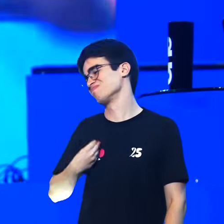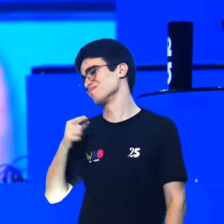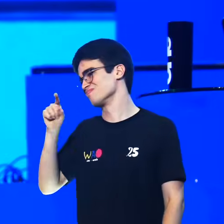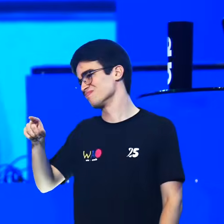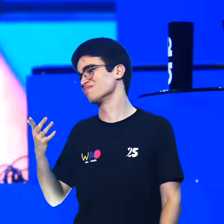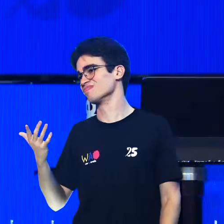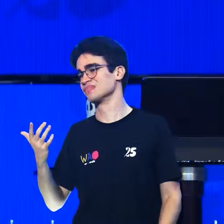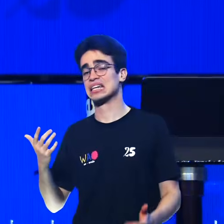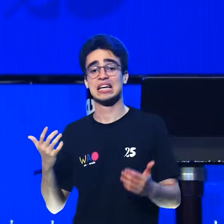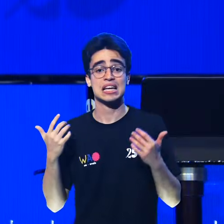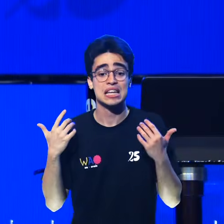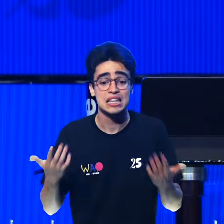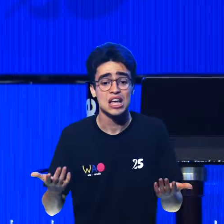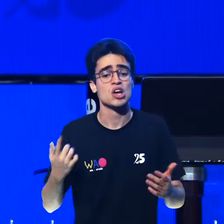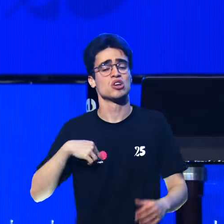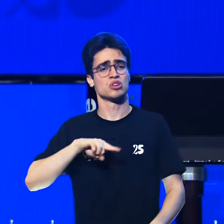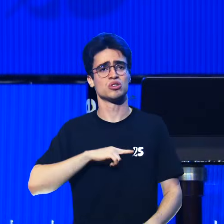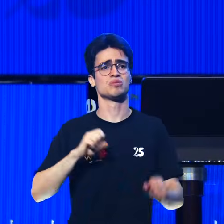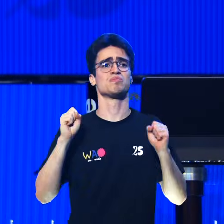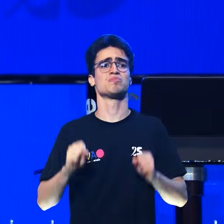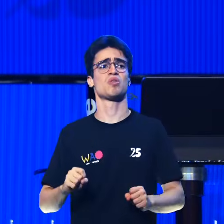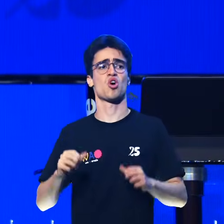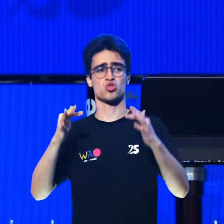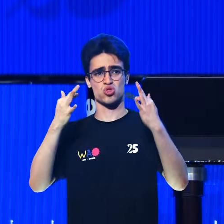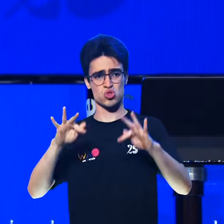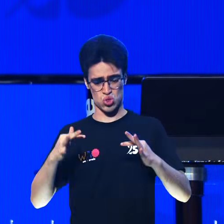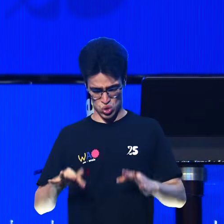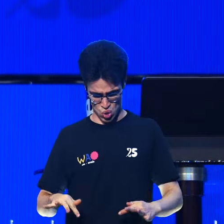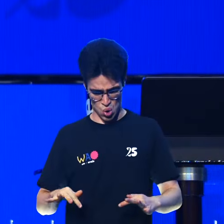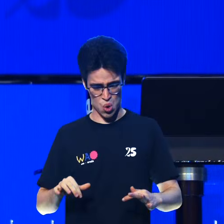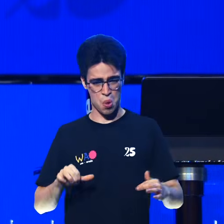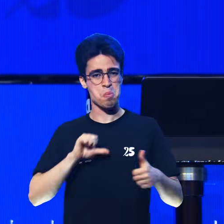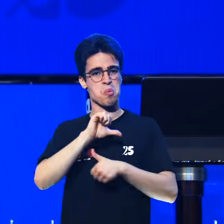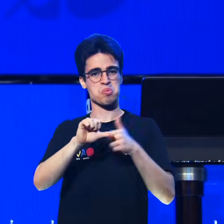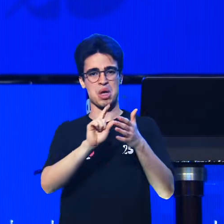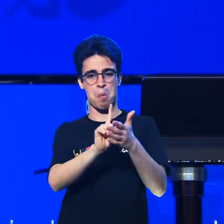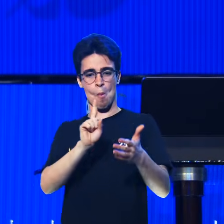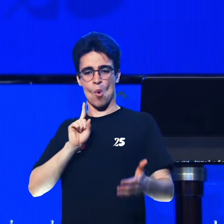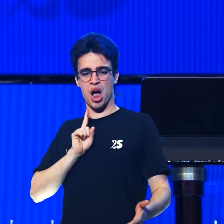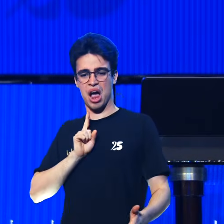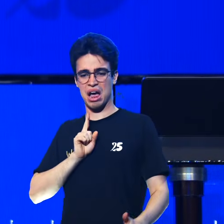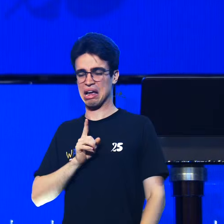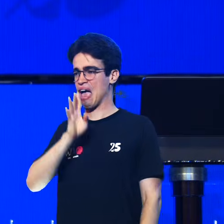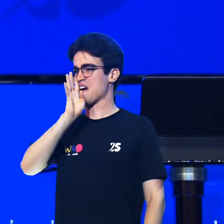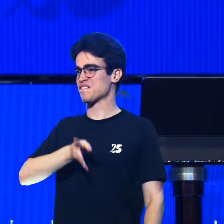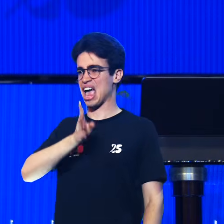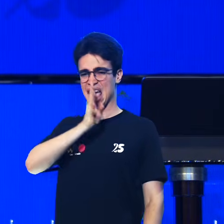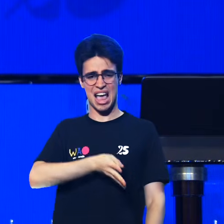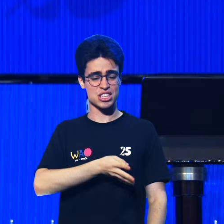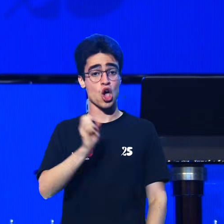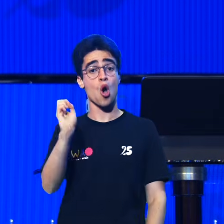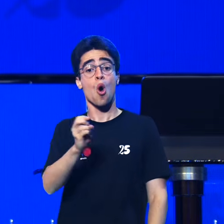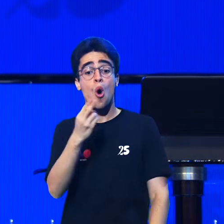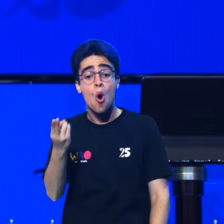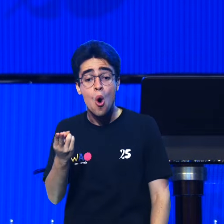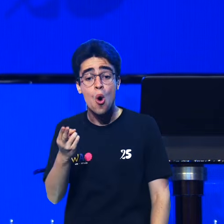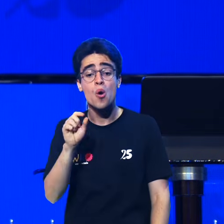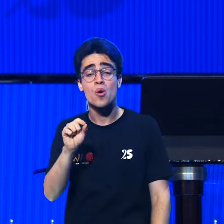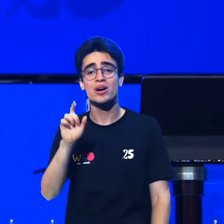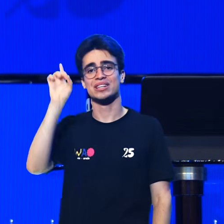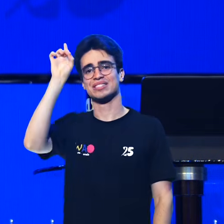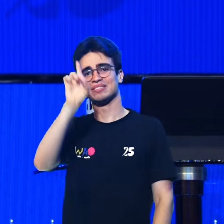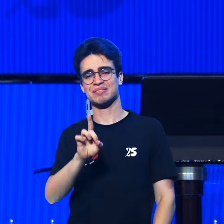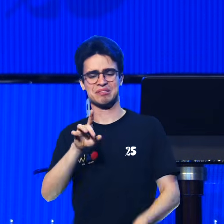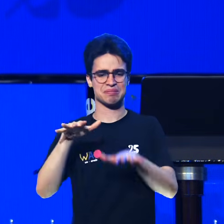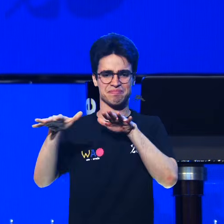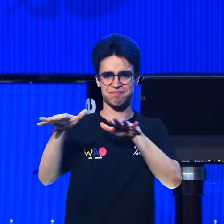Irmãos, nós podemos fazer a dor um processo de isolamento, de ofensa, ou a gente pode pegar o movimento de